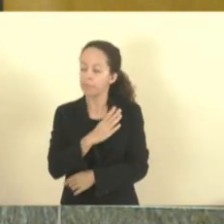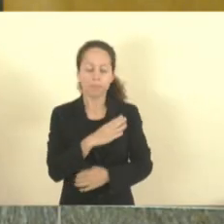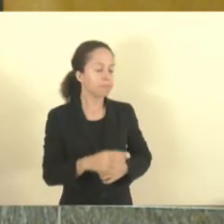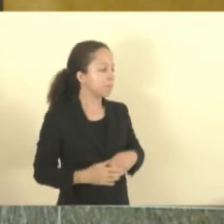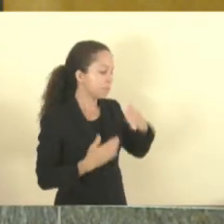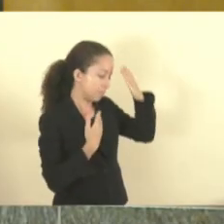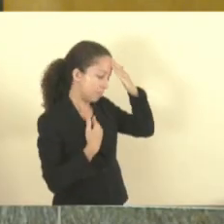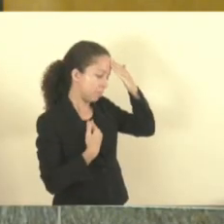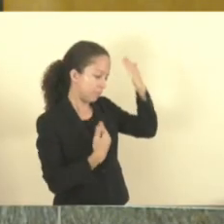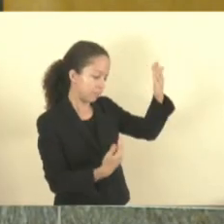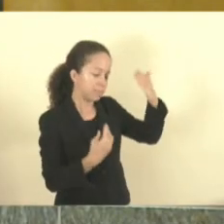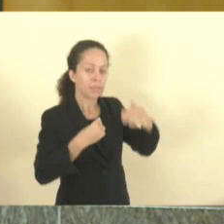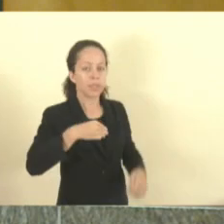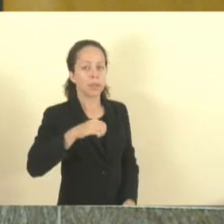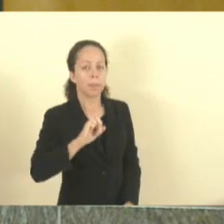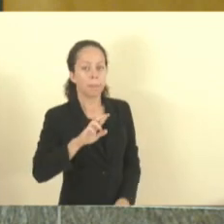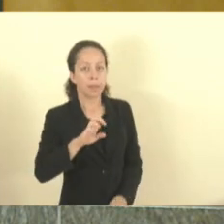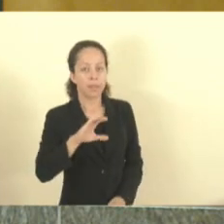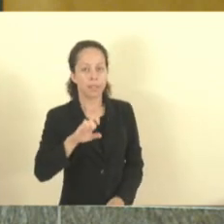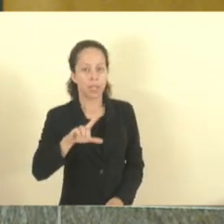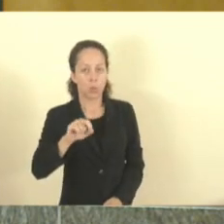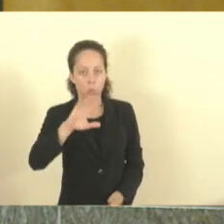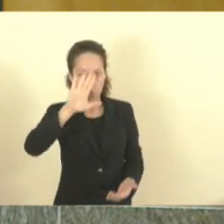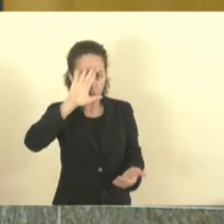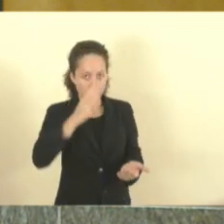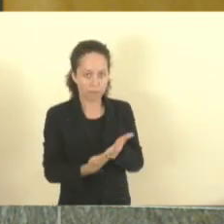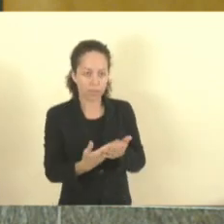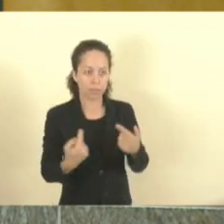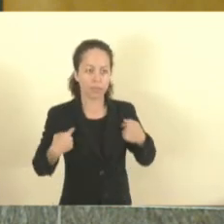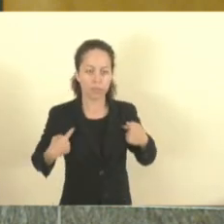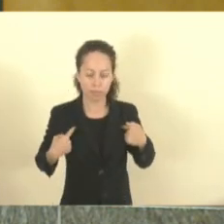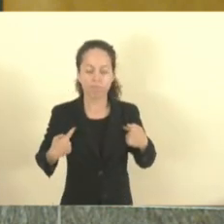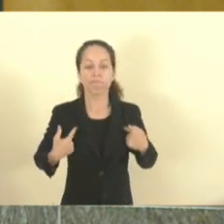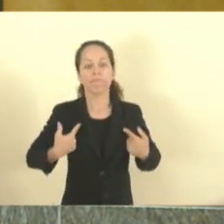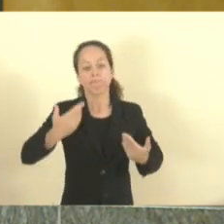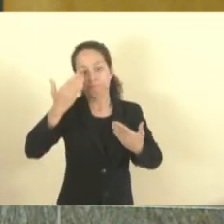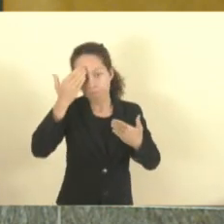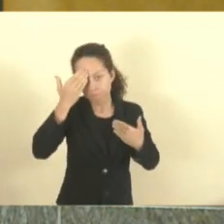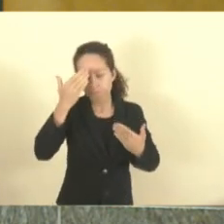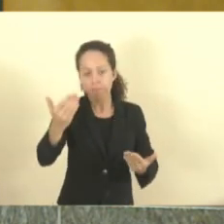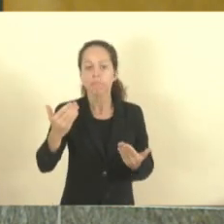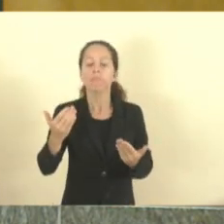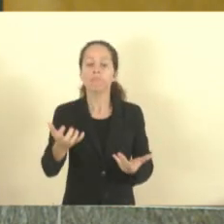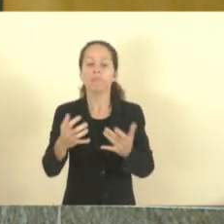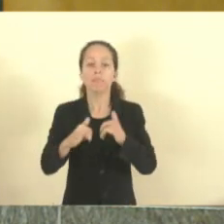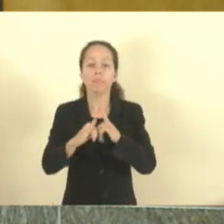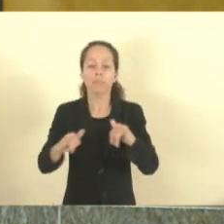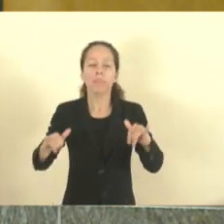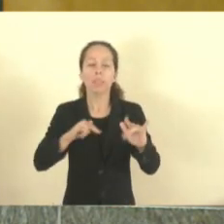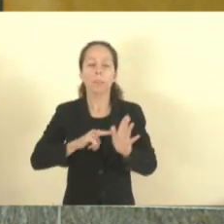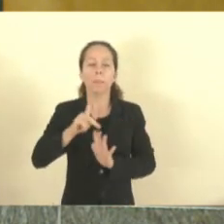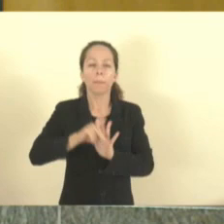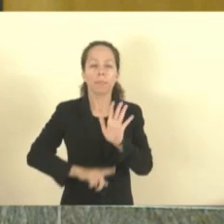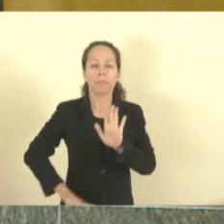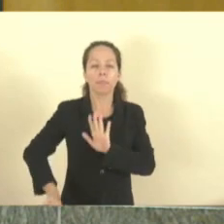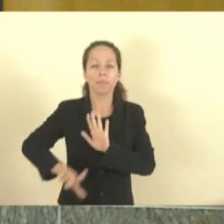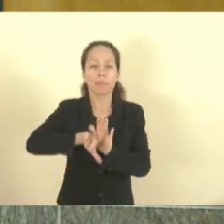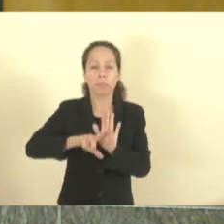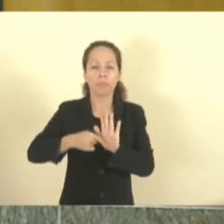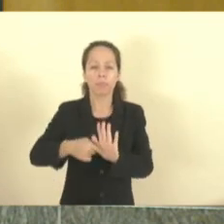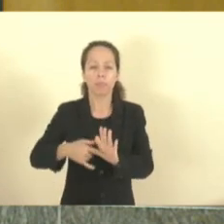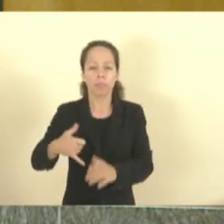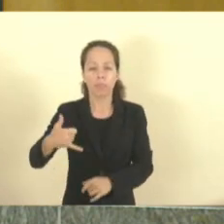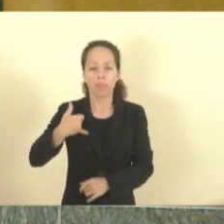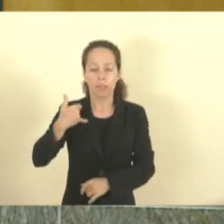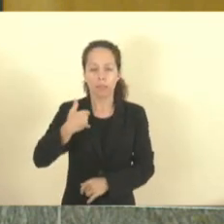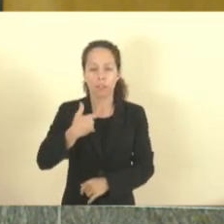Santos. Agradeço, Vossa Excelência, pela confiança e quero contar mais uma vez com Vossa Excelência naquele projeto de lei nosso lá com relação à idade